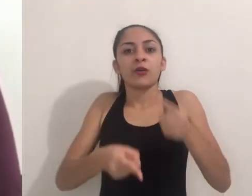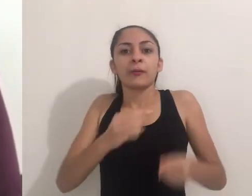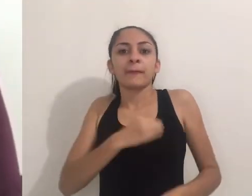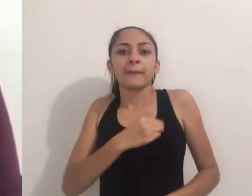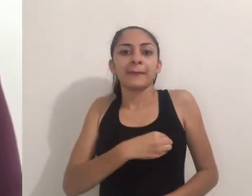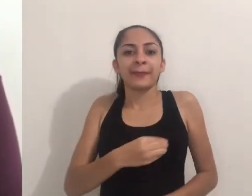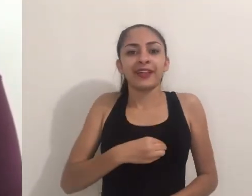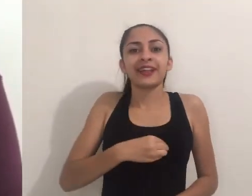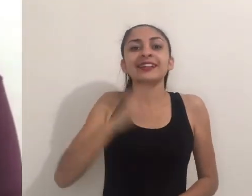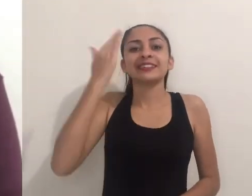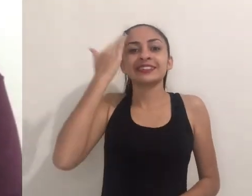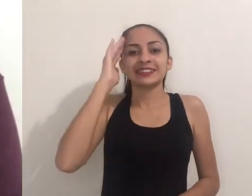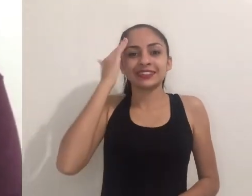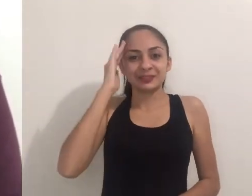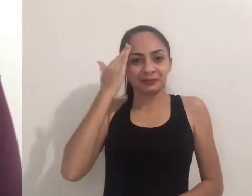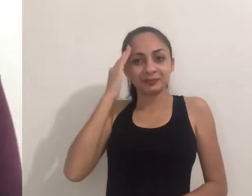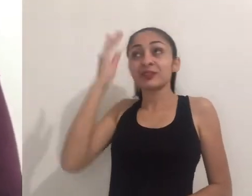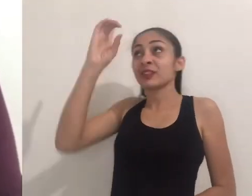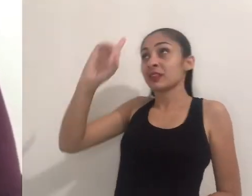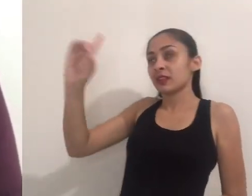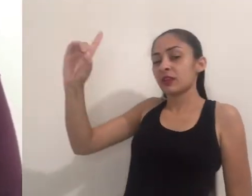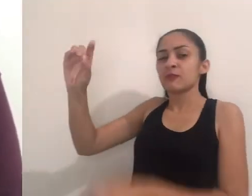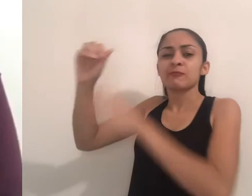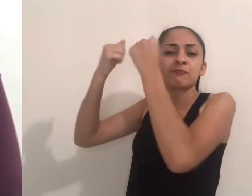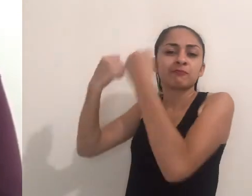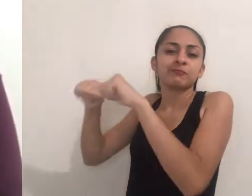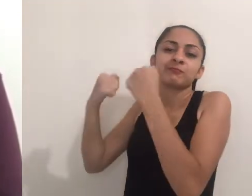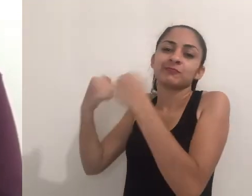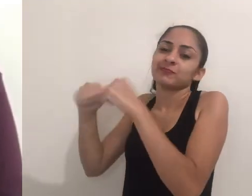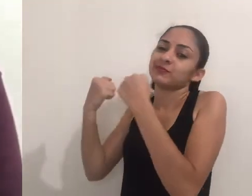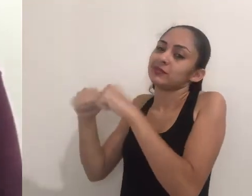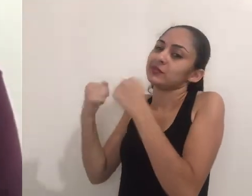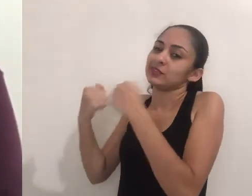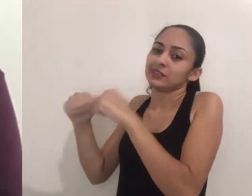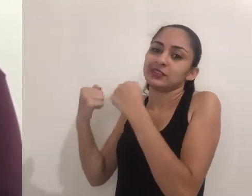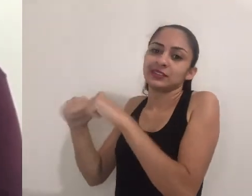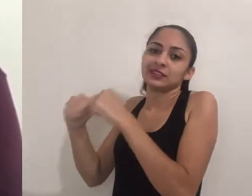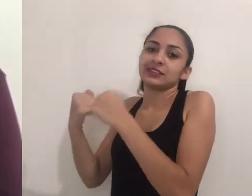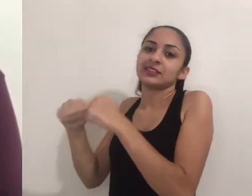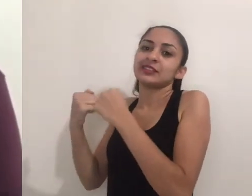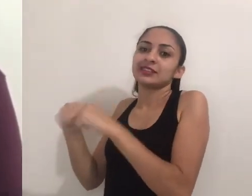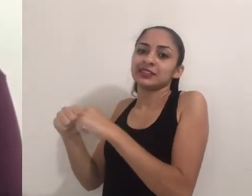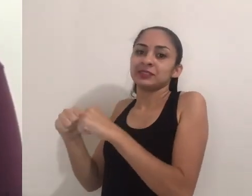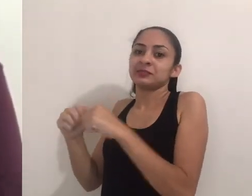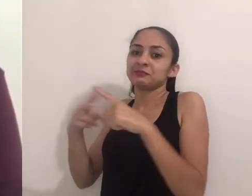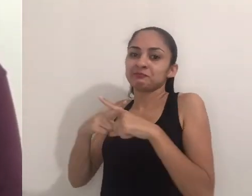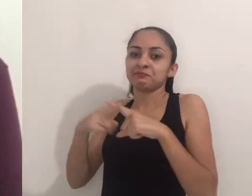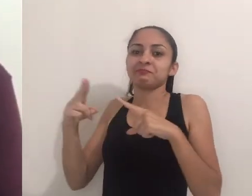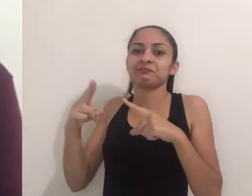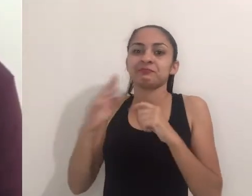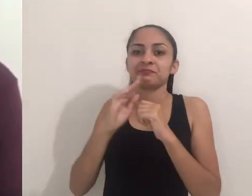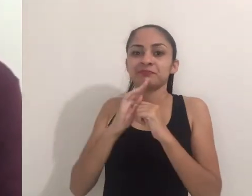tendo a consciência da necessidade e da dependência que nós temos do Senhor para vencermos as batalhas diárias.